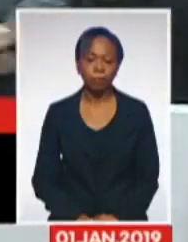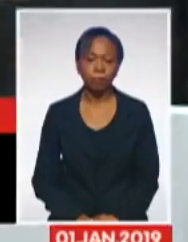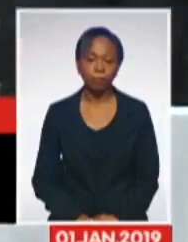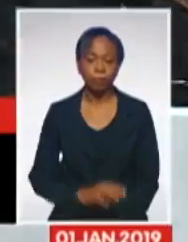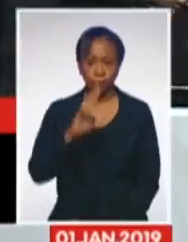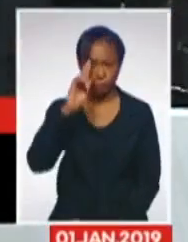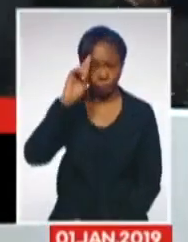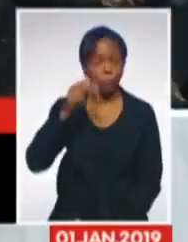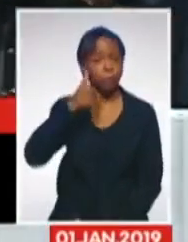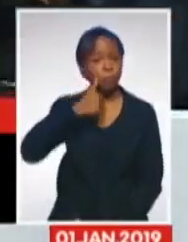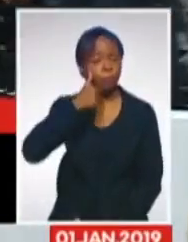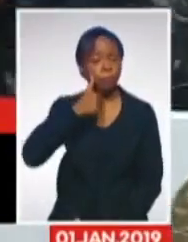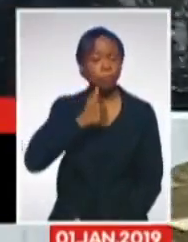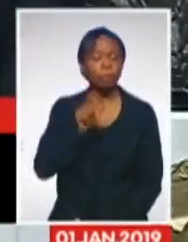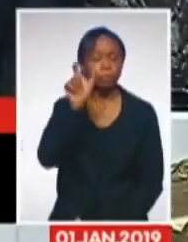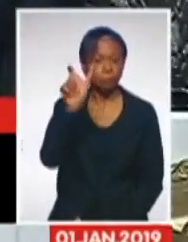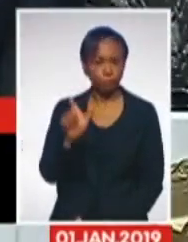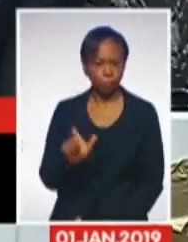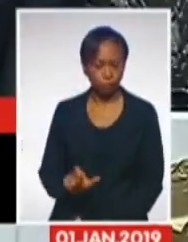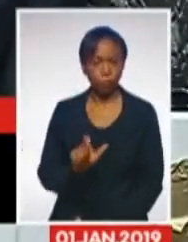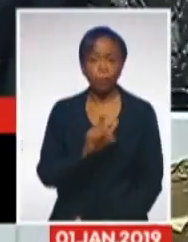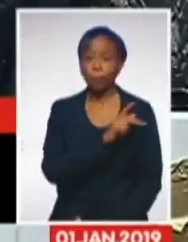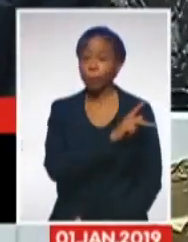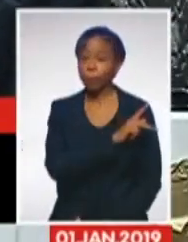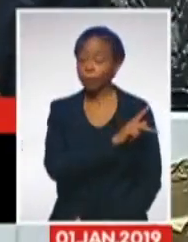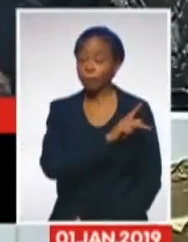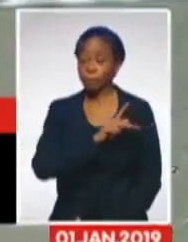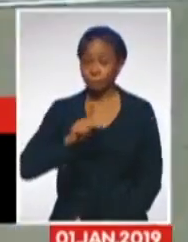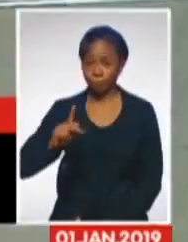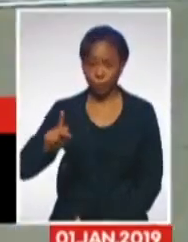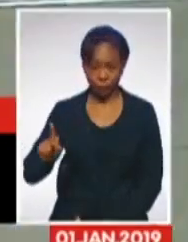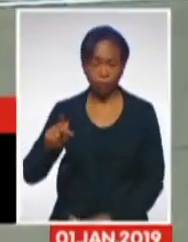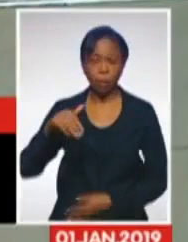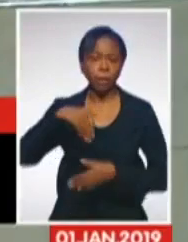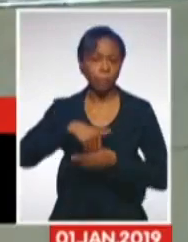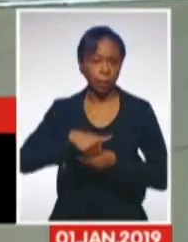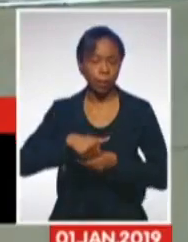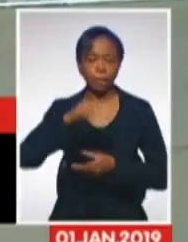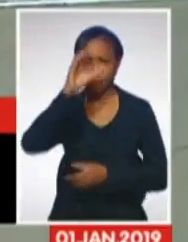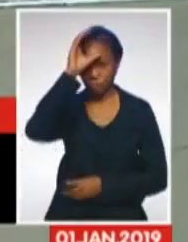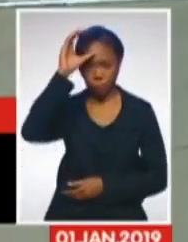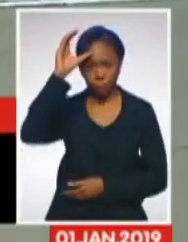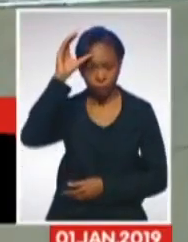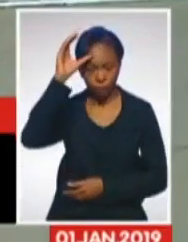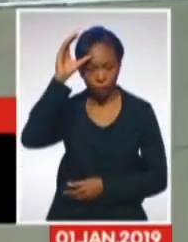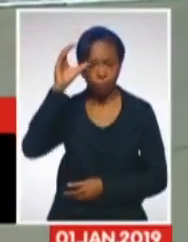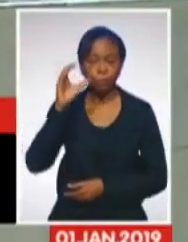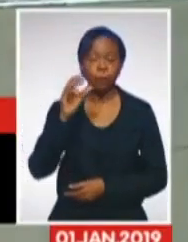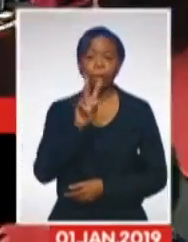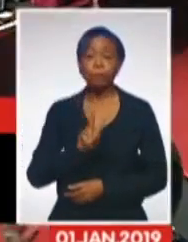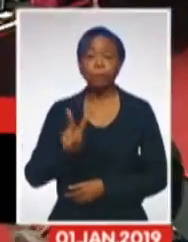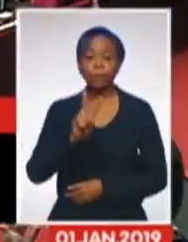Excelentíssima senhora, presidente eleita da Câmara Municipal de Belo Horizonte, vereadora Nelly Aquino.